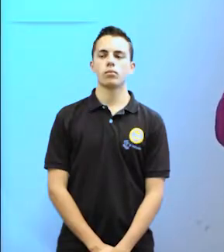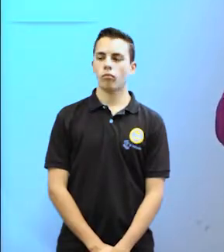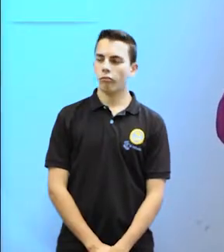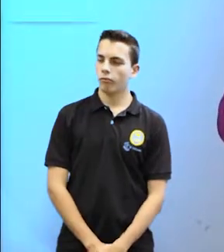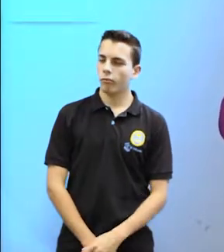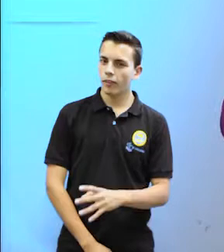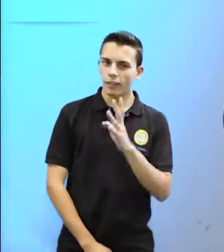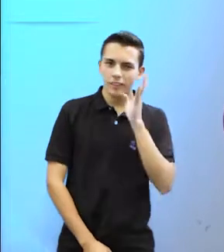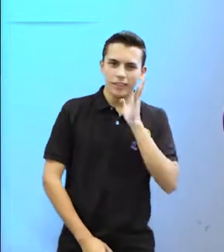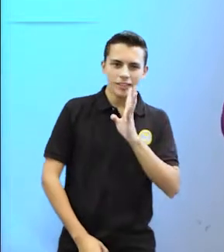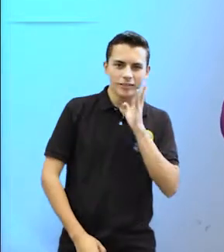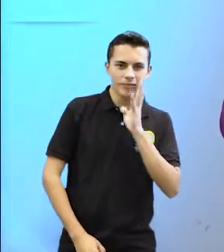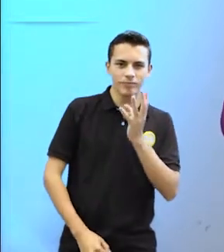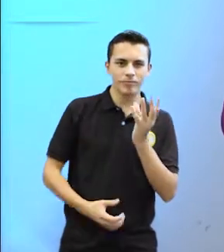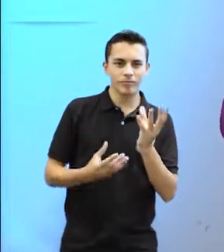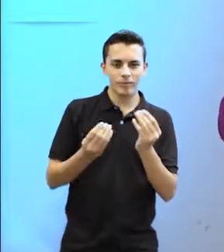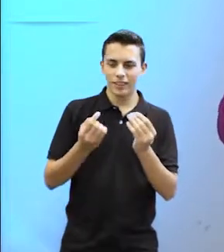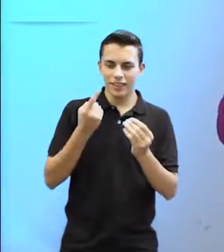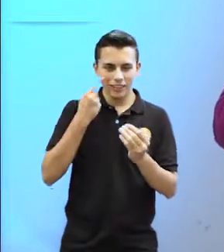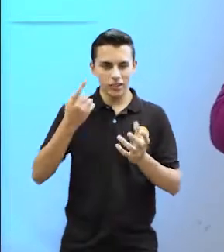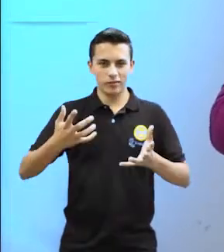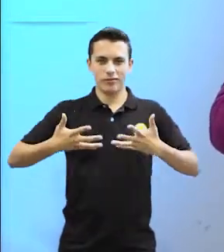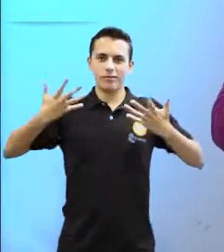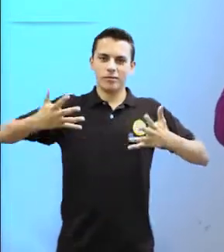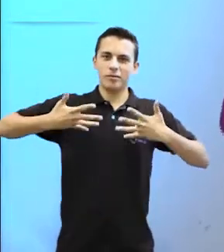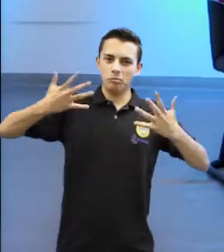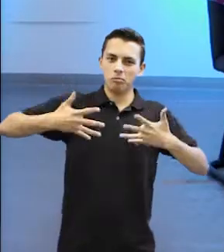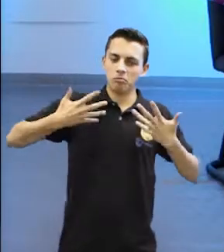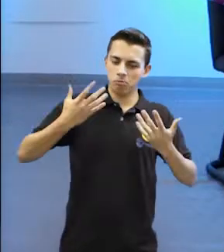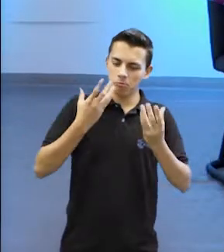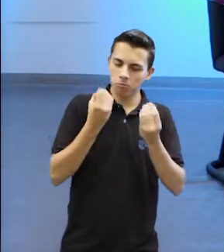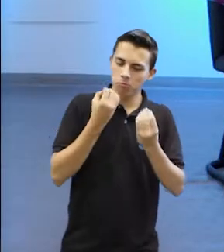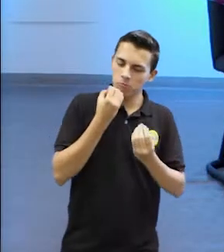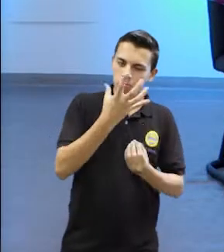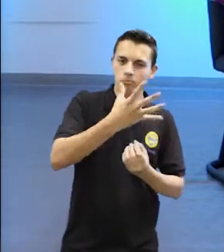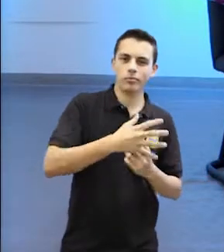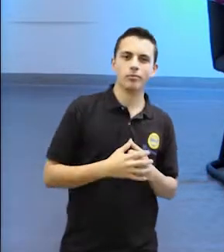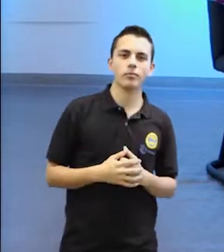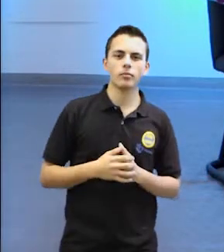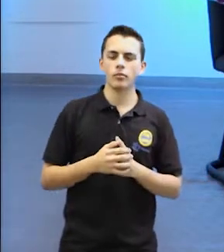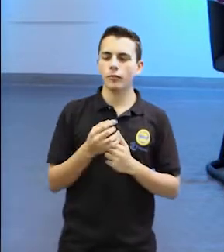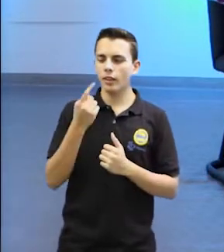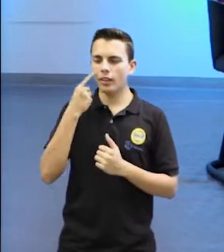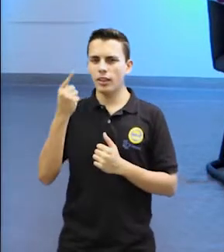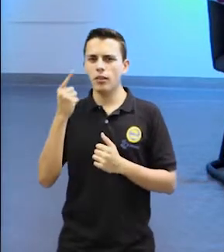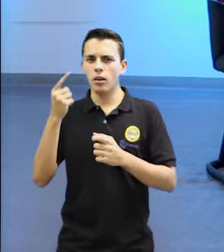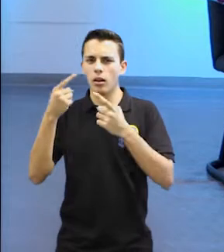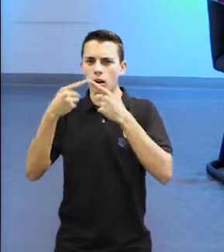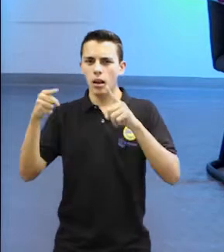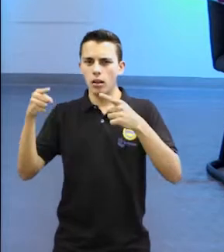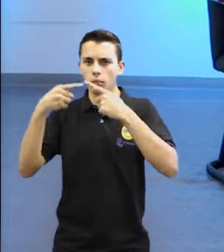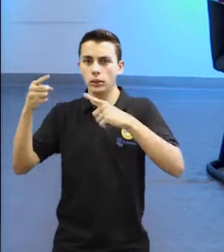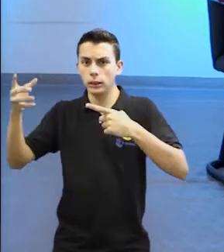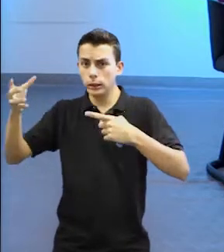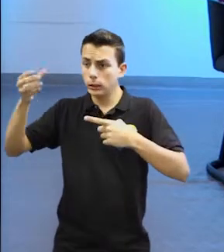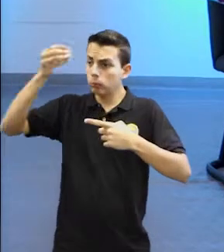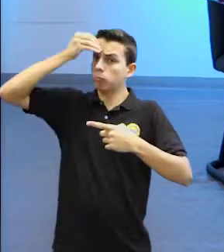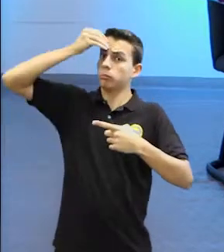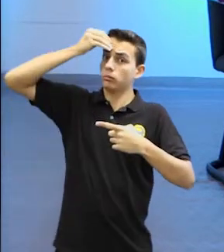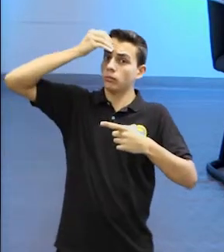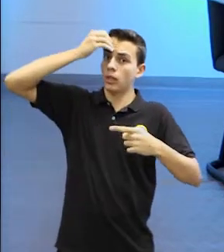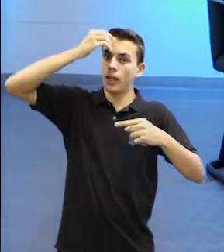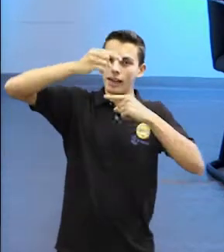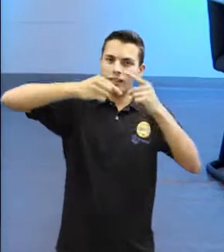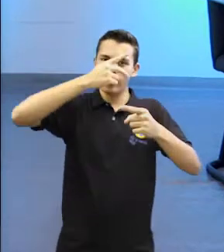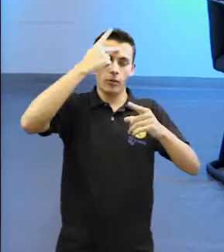Muito legal. É divertido, né? Muito divertido. E essa letra, a música gruda na cabeça, as pessoas saem cantando. É. E